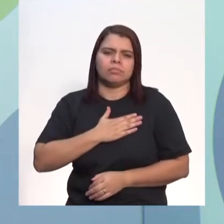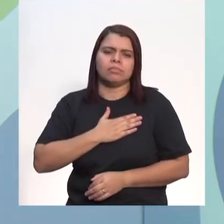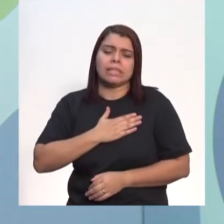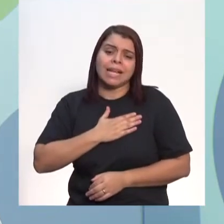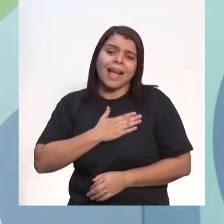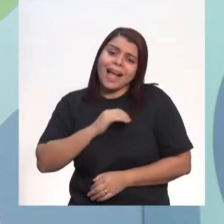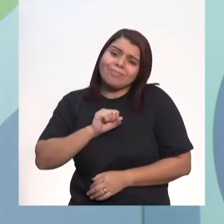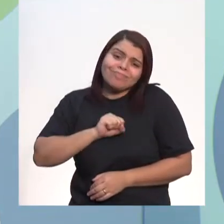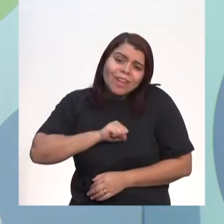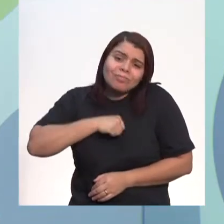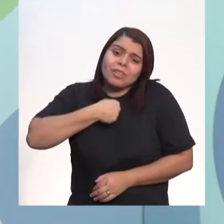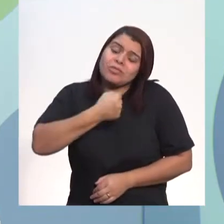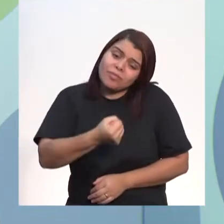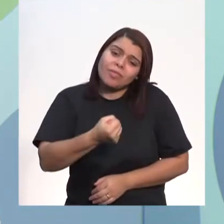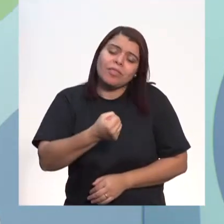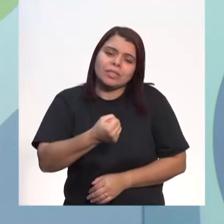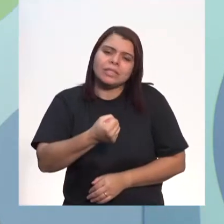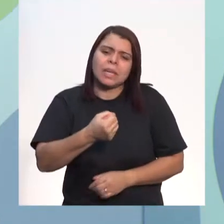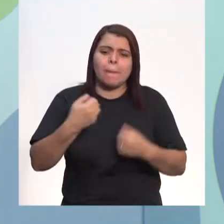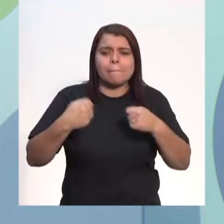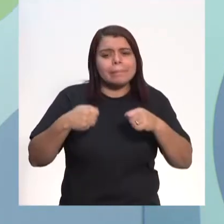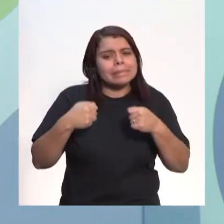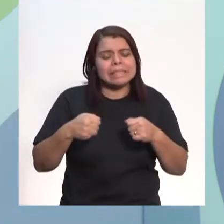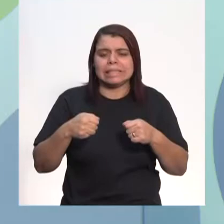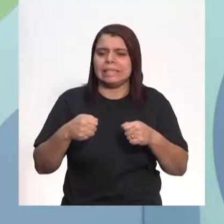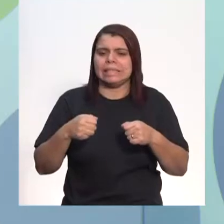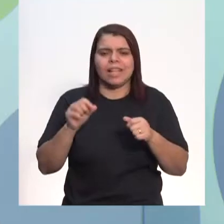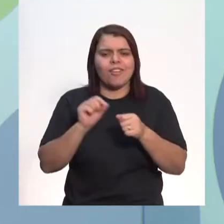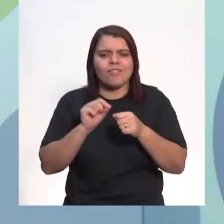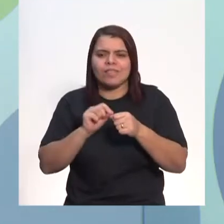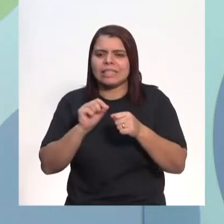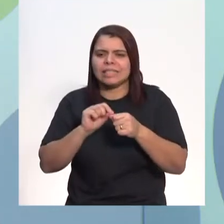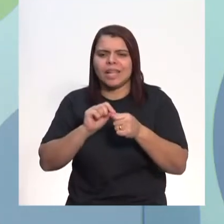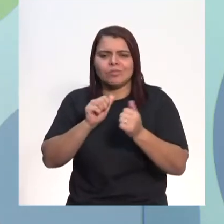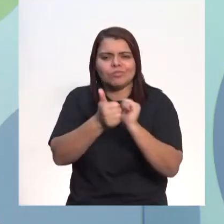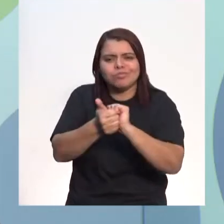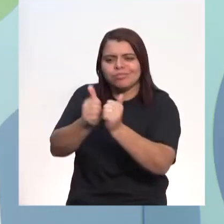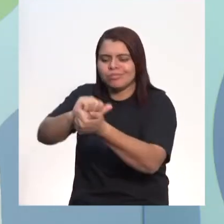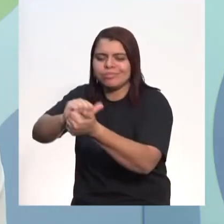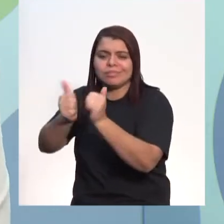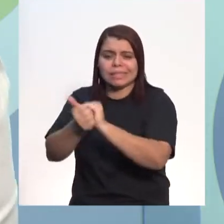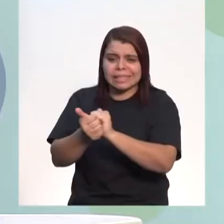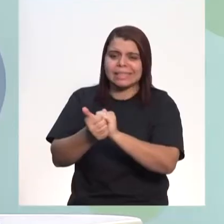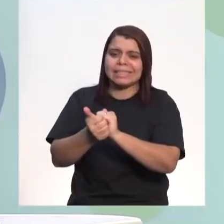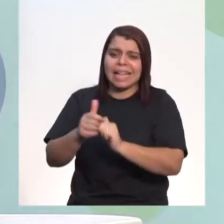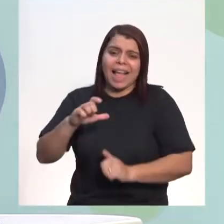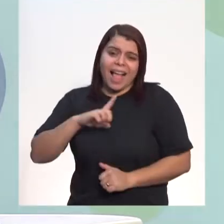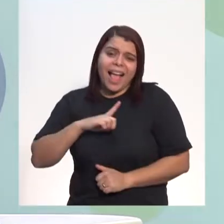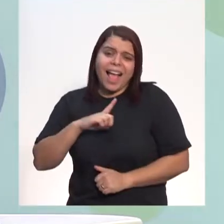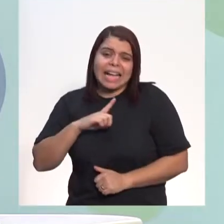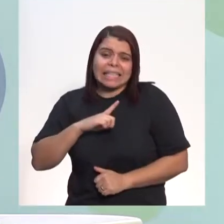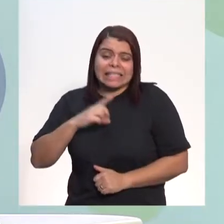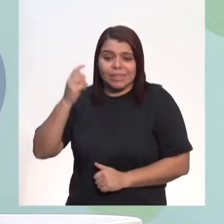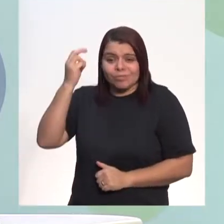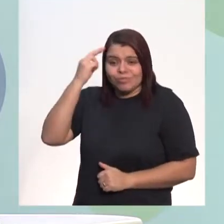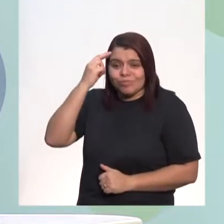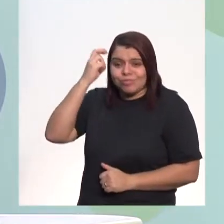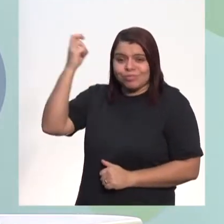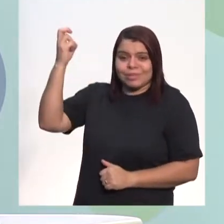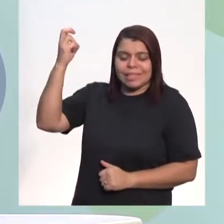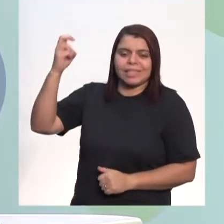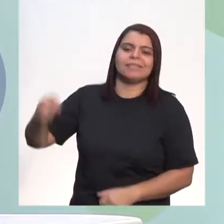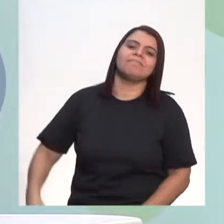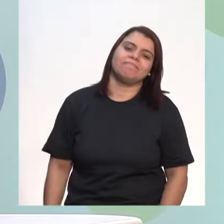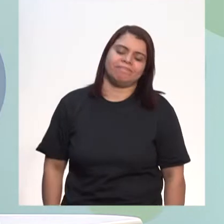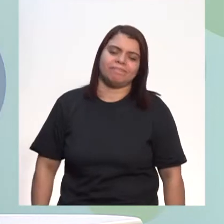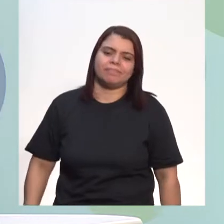e a gente vai precisar se reinventar e ser bastante criativo. Eu ia falar isso, a questão da inovação, como é importante